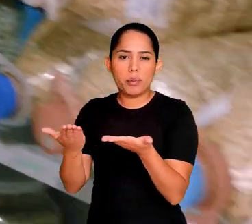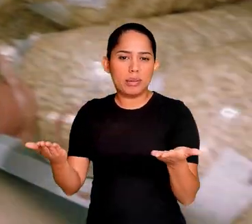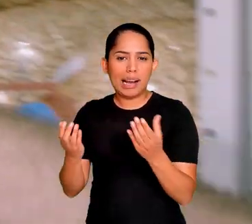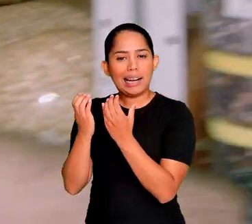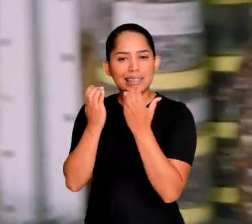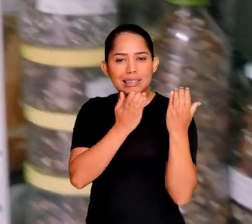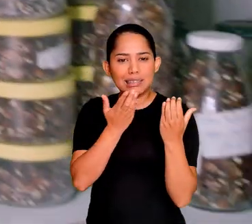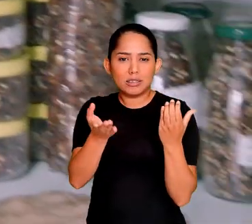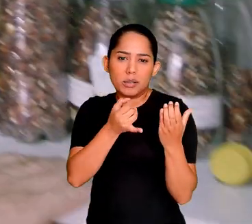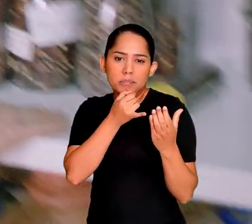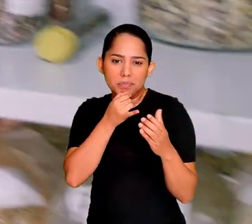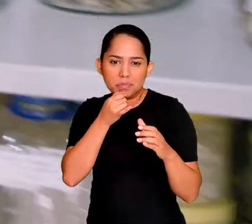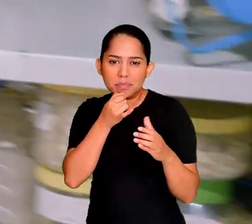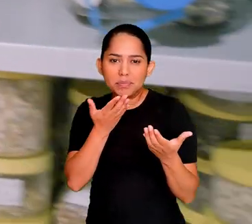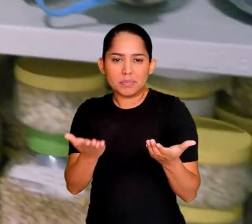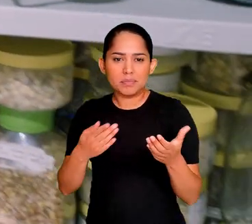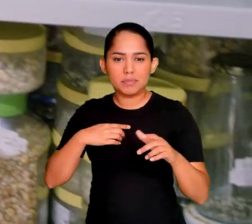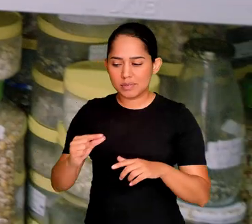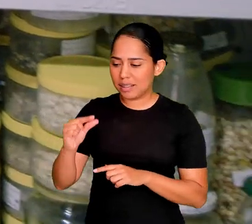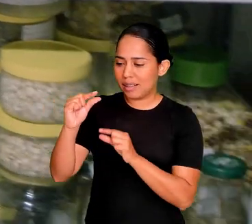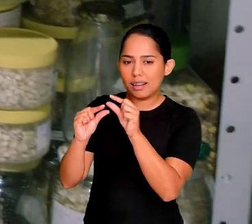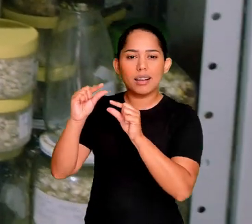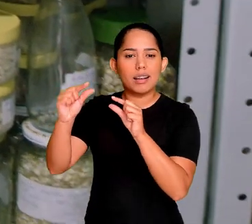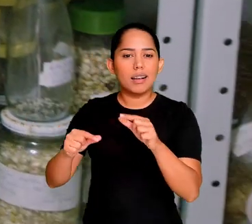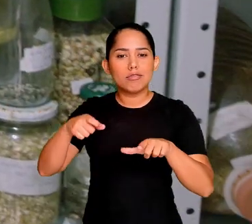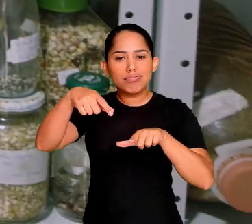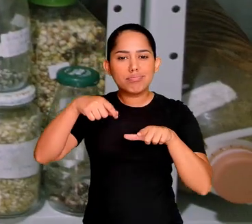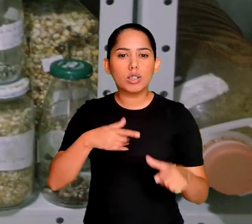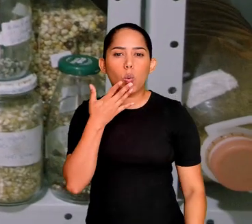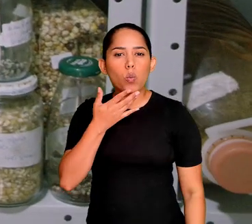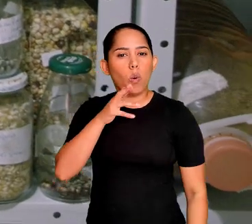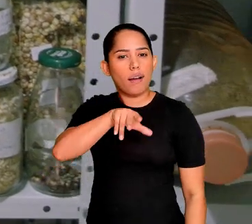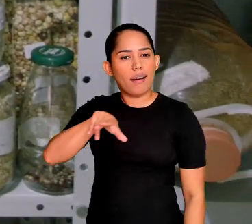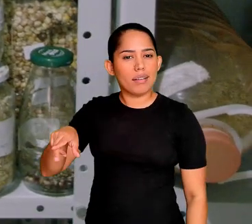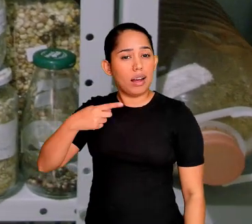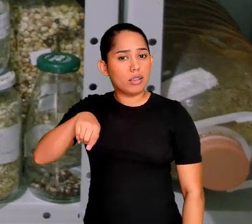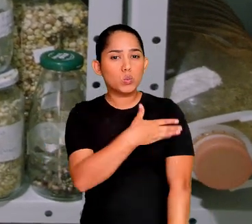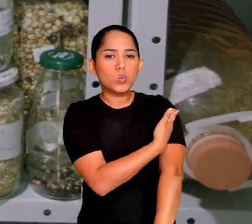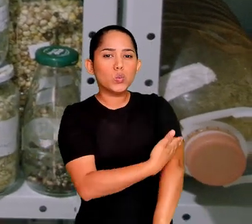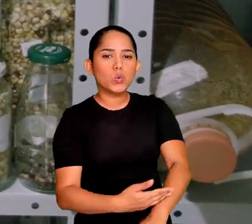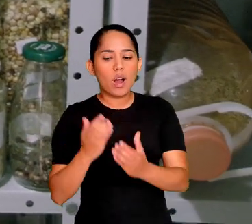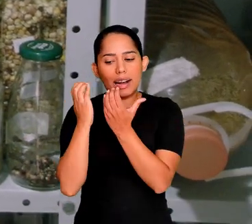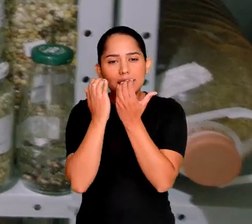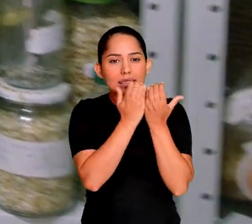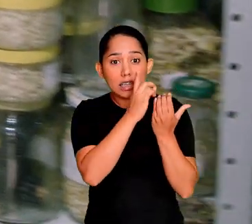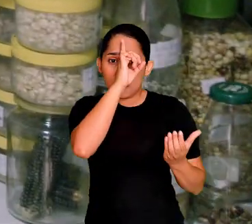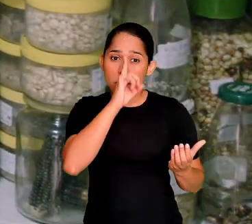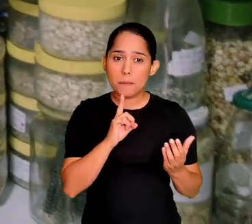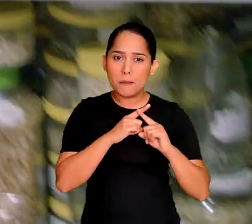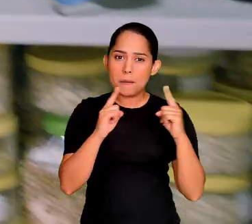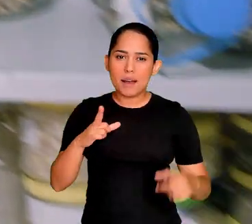pela diversidade de sementes de milho que a gente tem, então dá para ver já pelas cores, né? Aqui no Brasil a gente está muito acostumado com milho